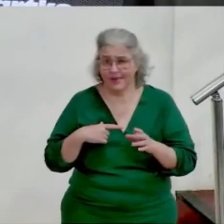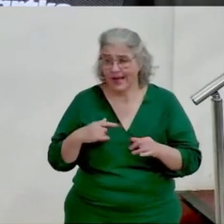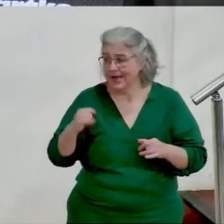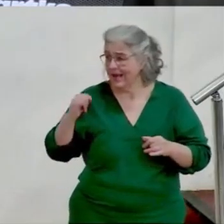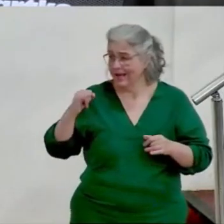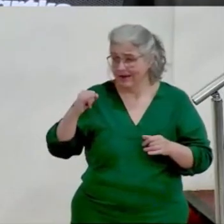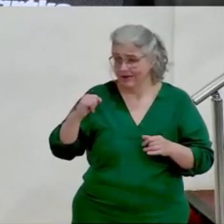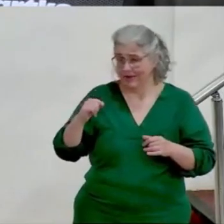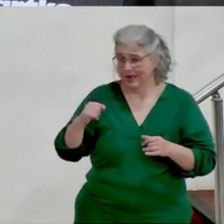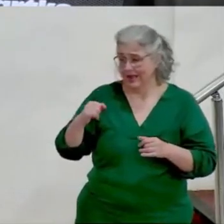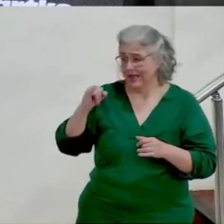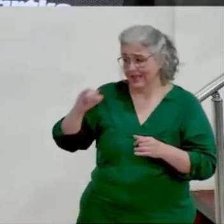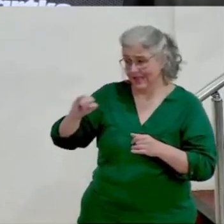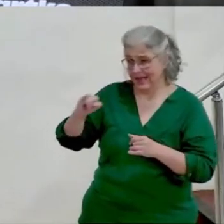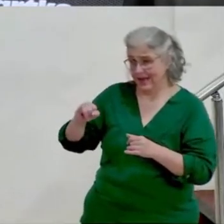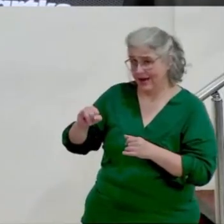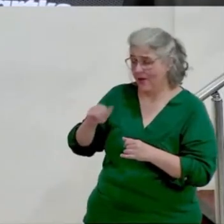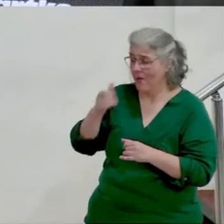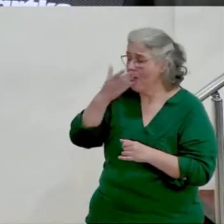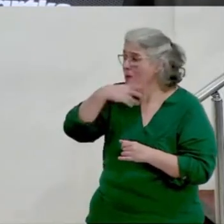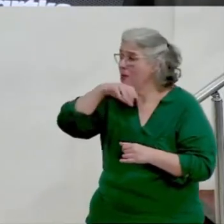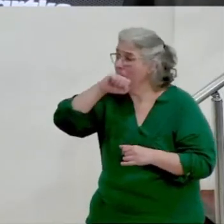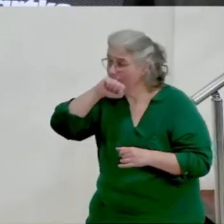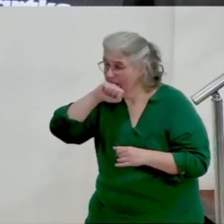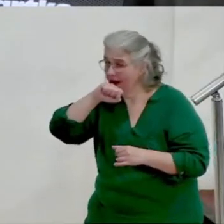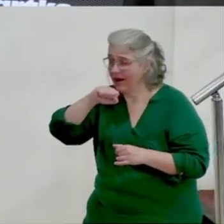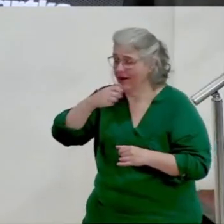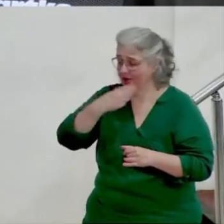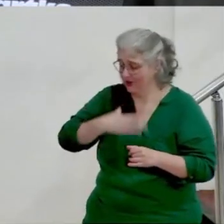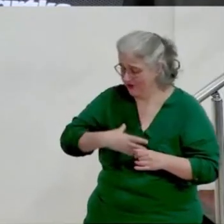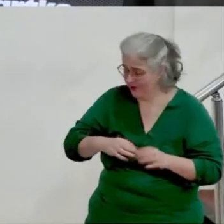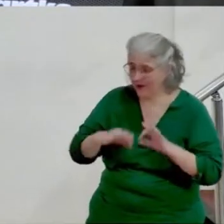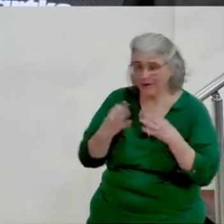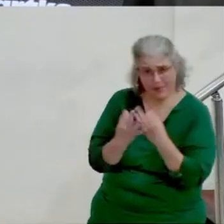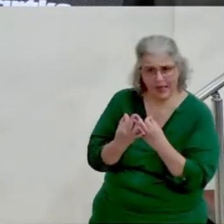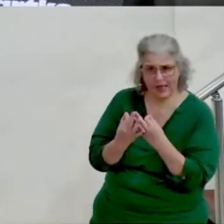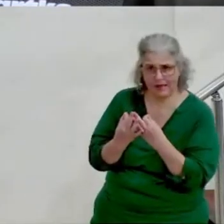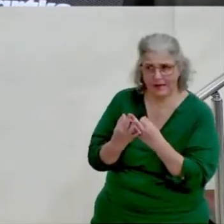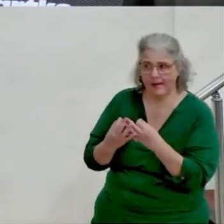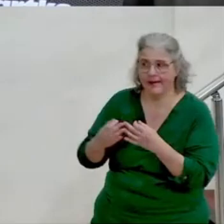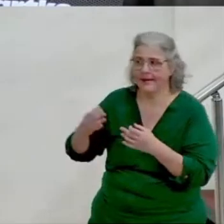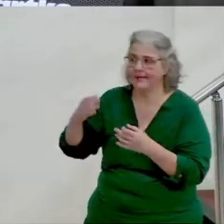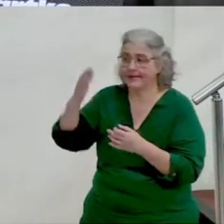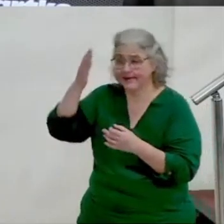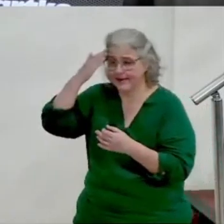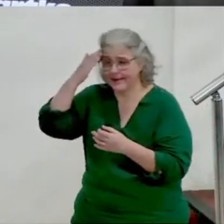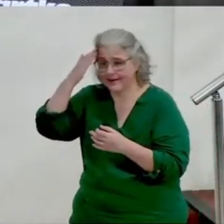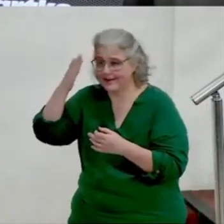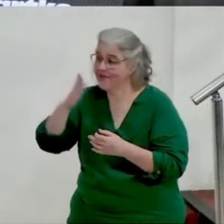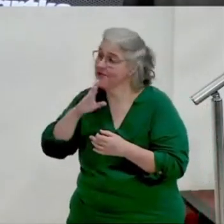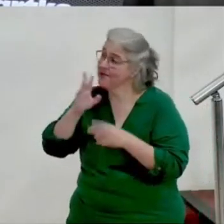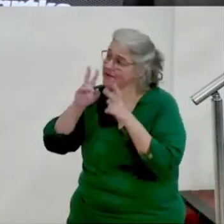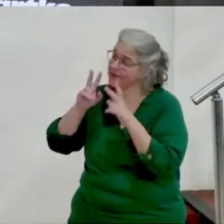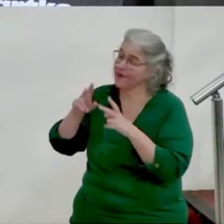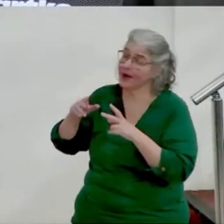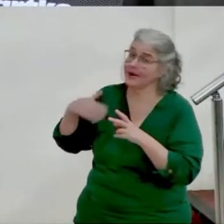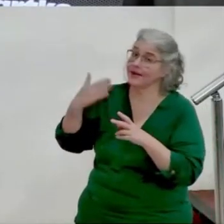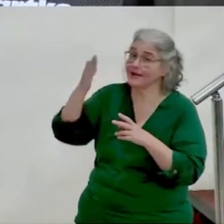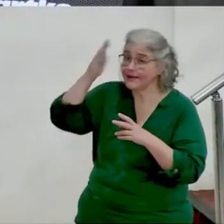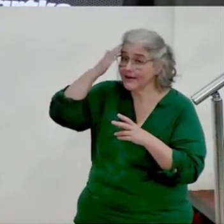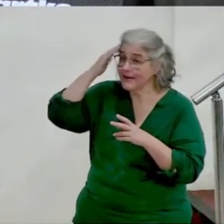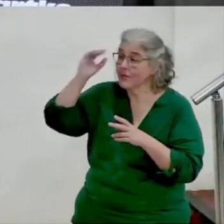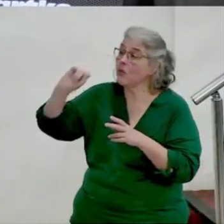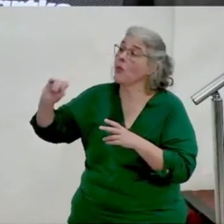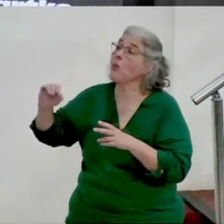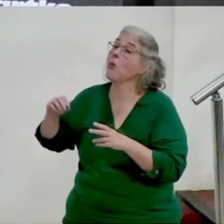que hora viria o ladrão, vigiaria e não deixaria que a sua casa fosse